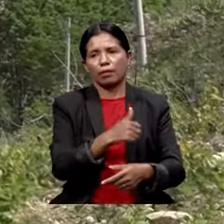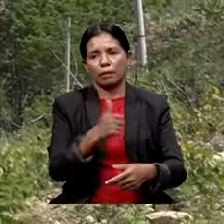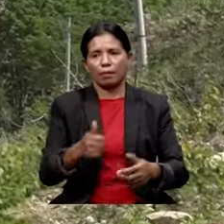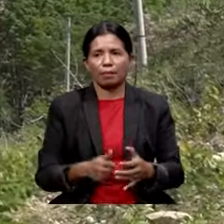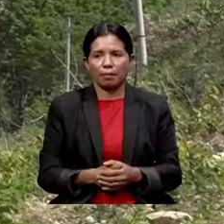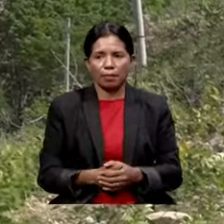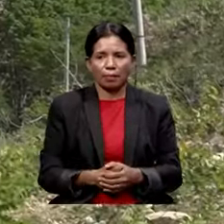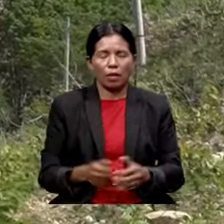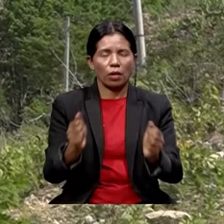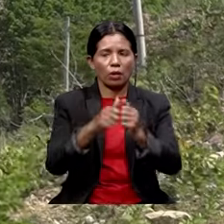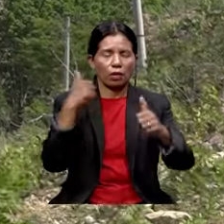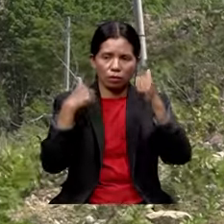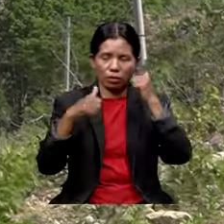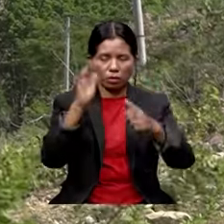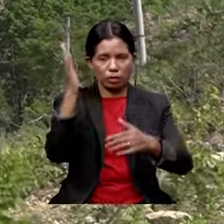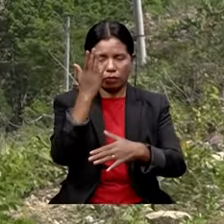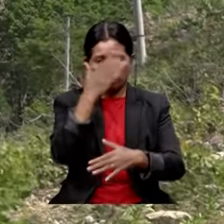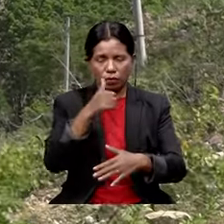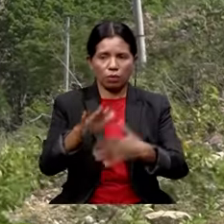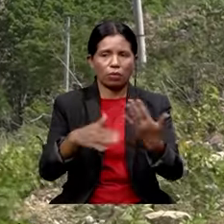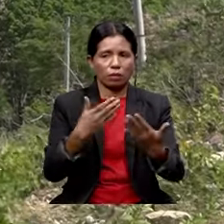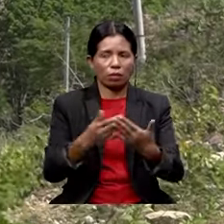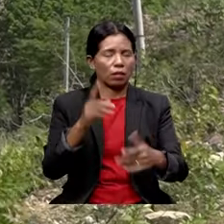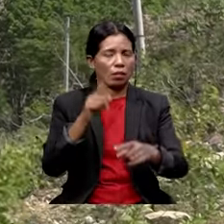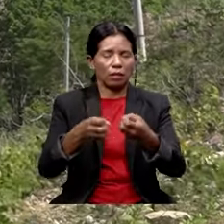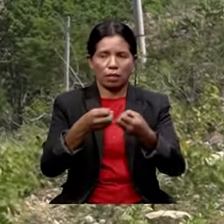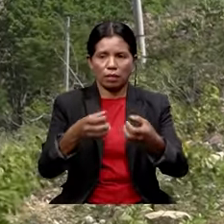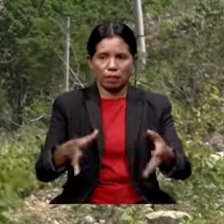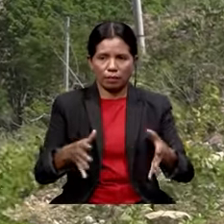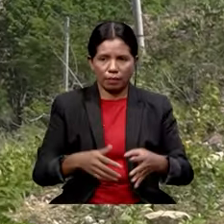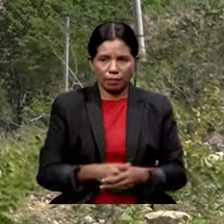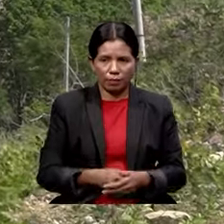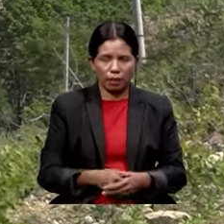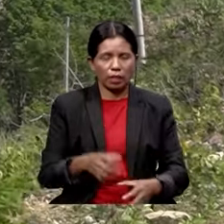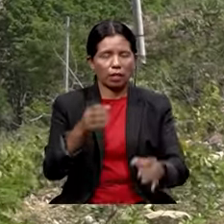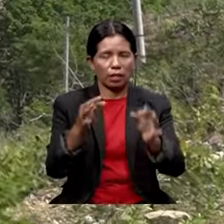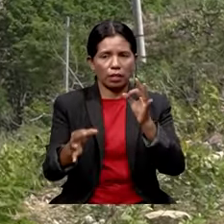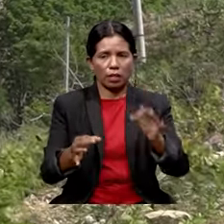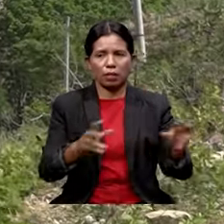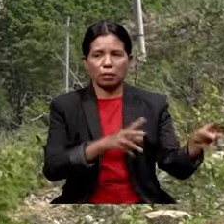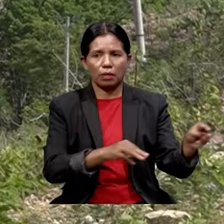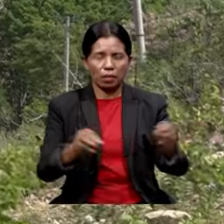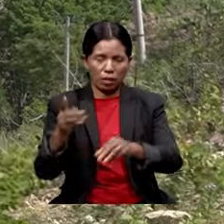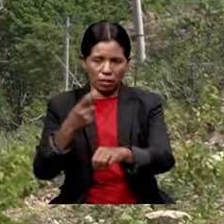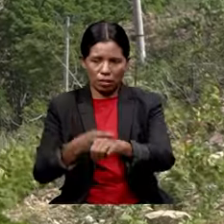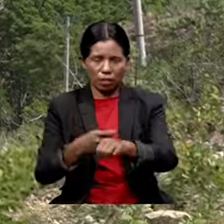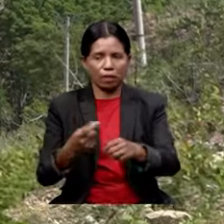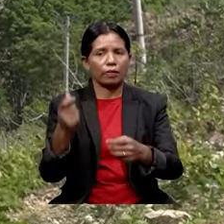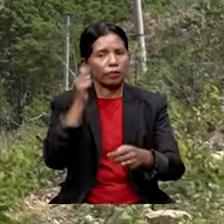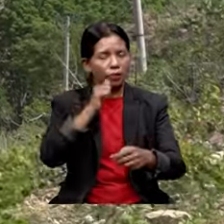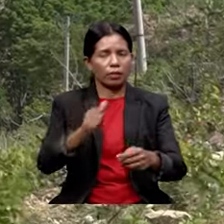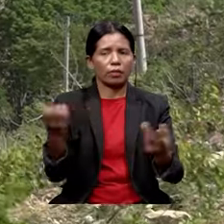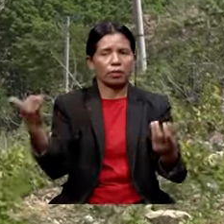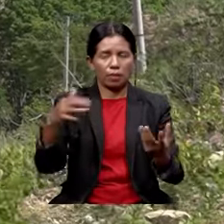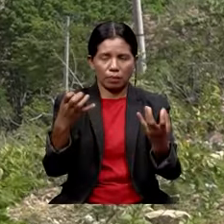Espera kata ku hatividade furak sira ne la bele la kong let det. Maski, ho mudansa tempo nian feto sira barak